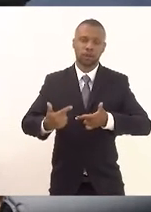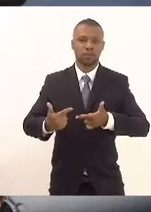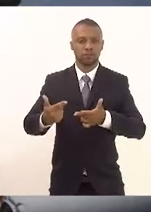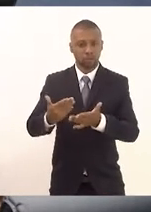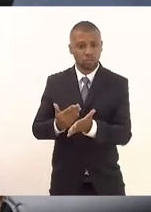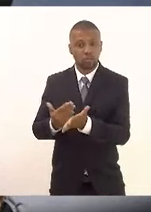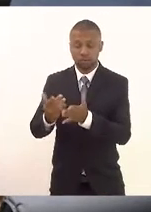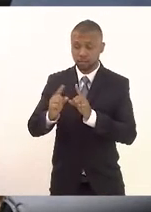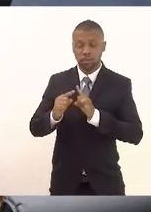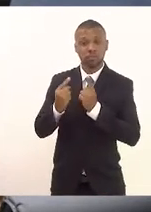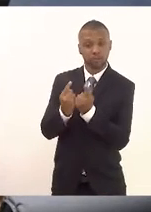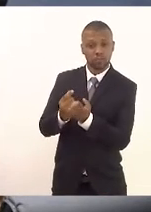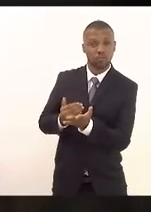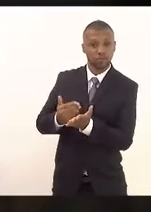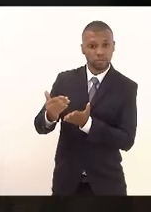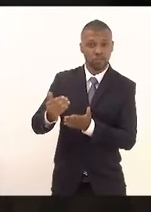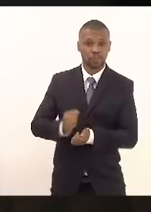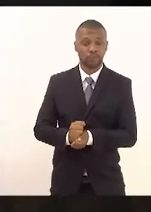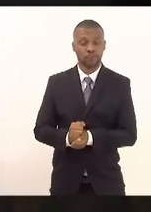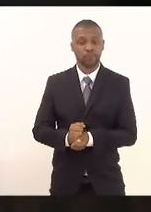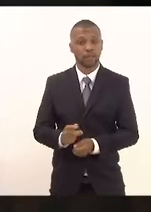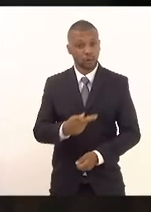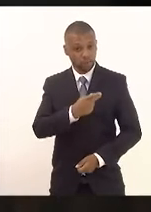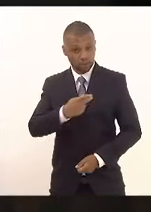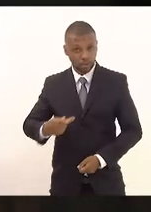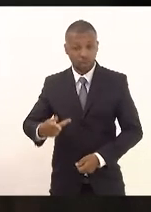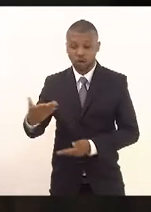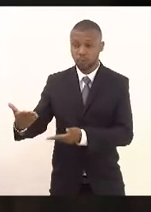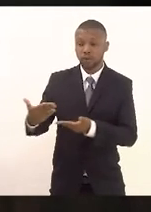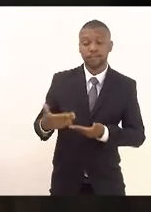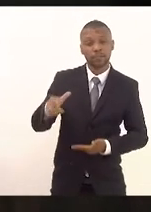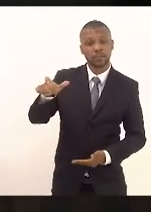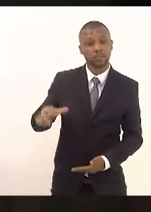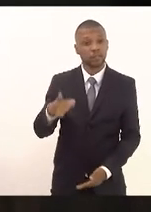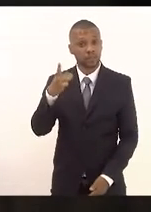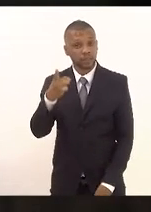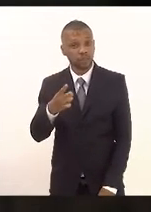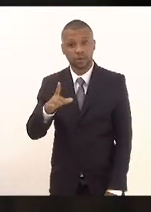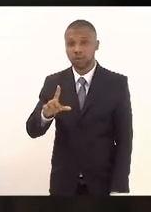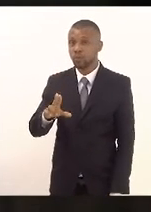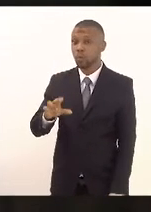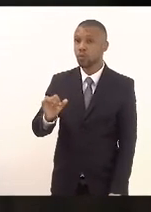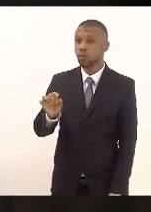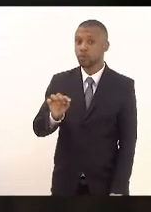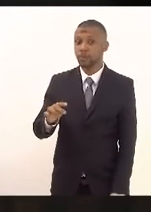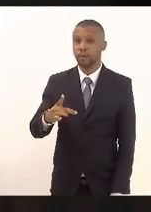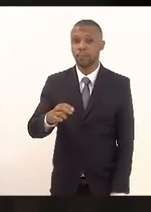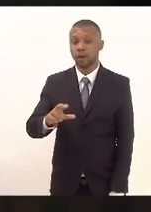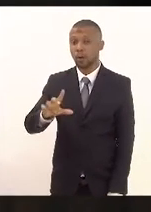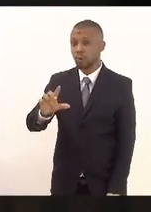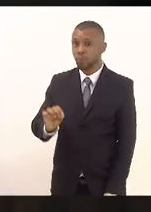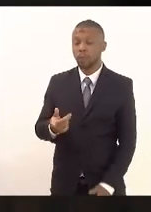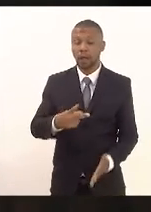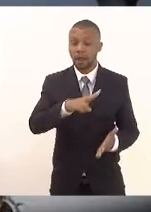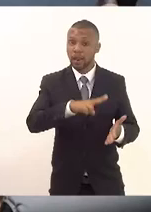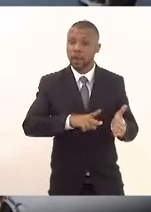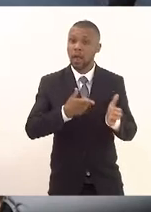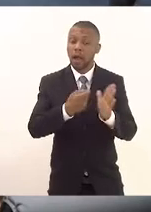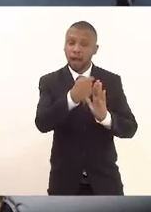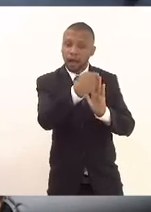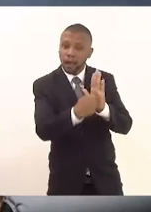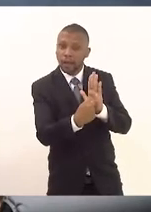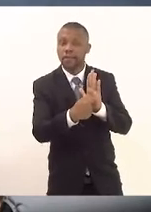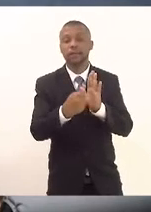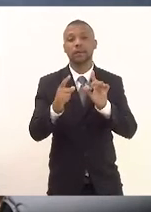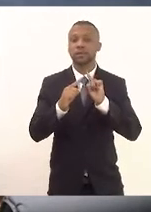a sessão a presidência convida o senhor Deputado Luiz Paulo para fazer a leitura da ata da sessão anterior